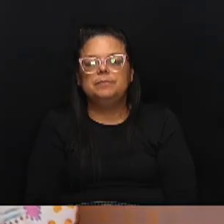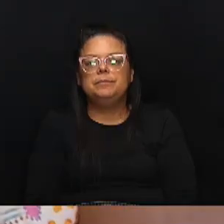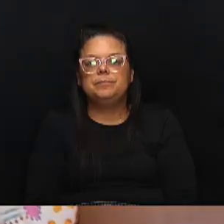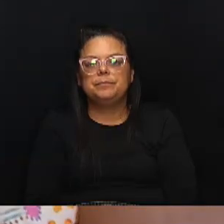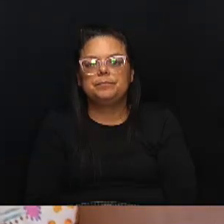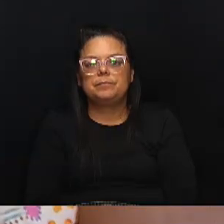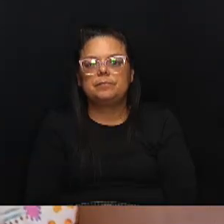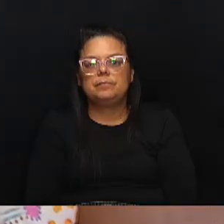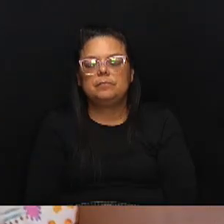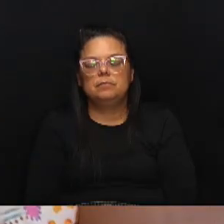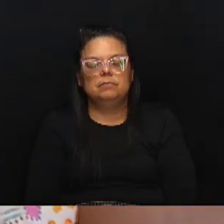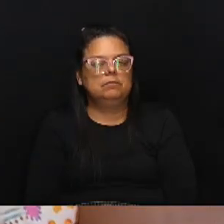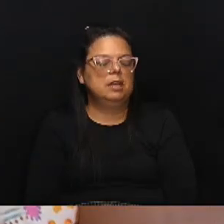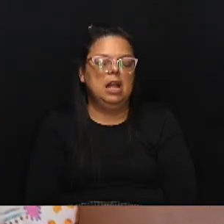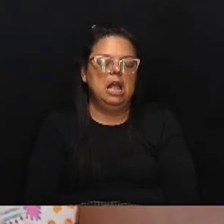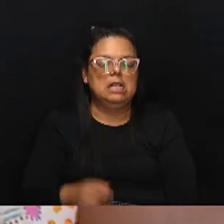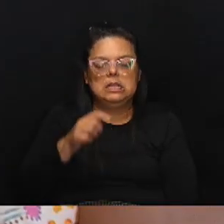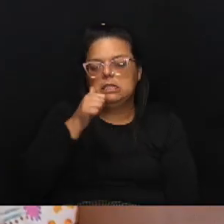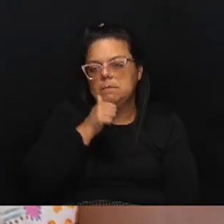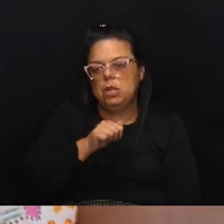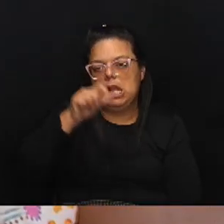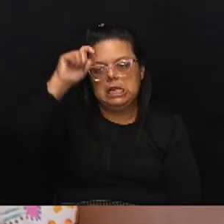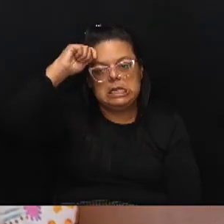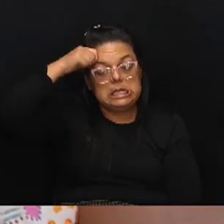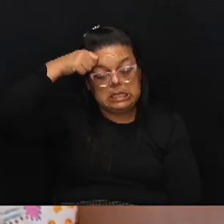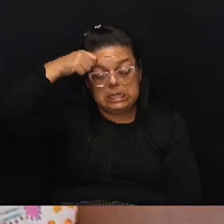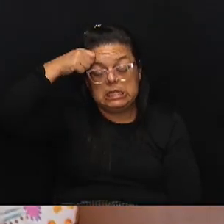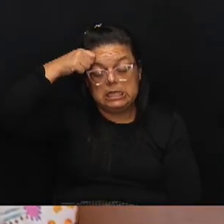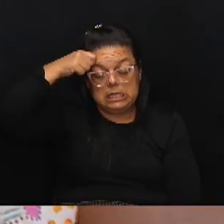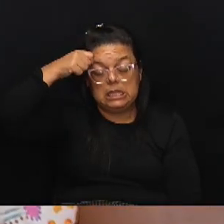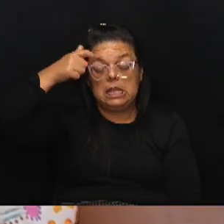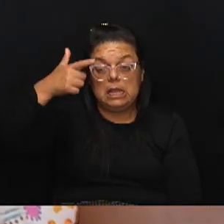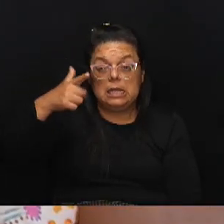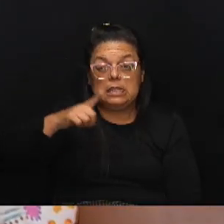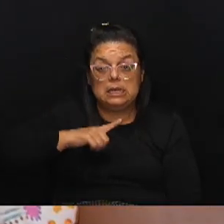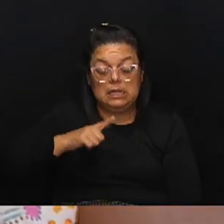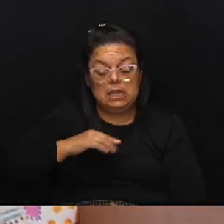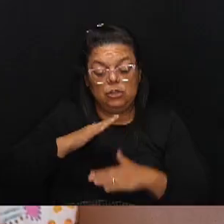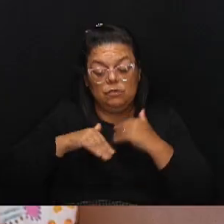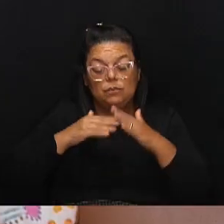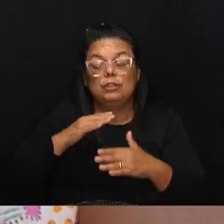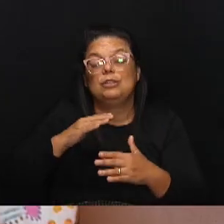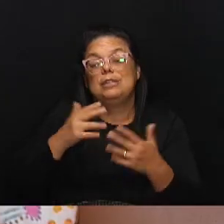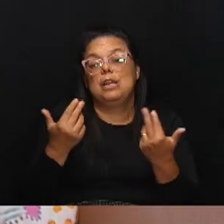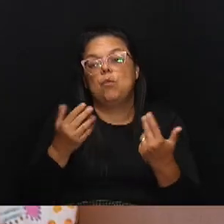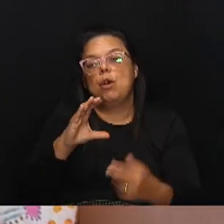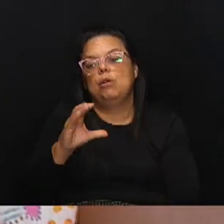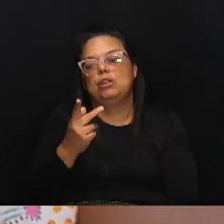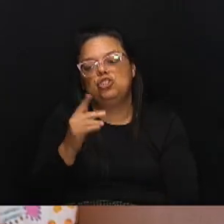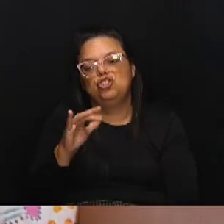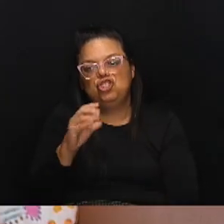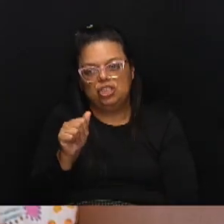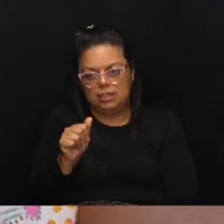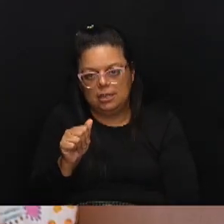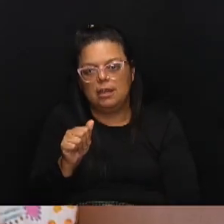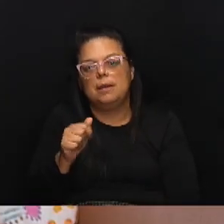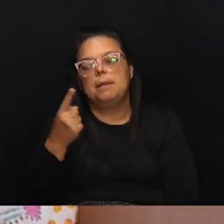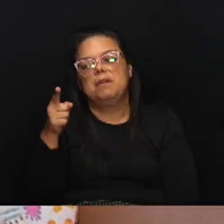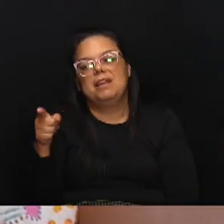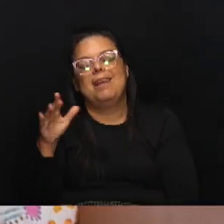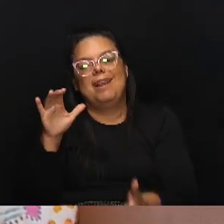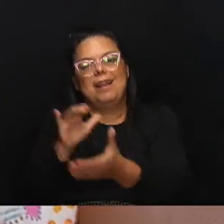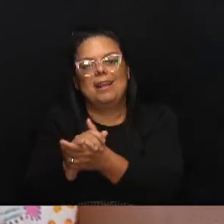Não são muitas as negras que têm essa desenvoltura de Chica da Silva, até porque ela casa com um